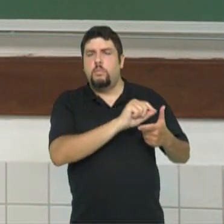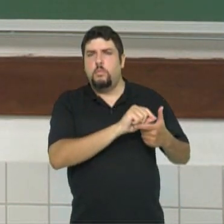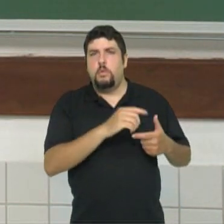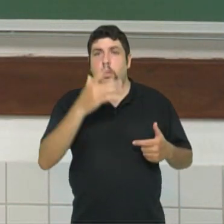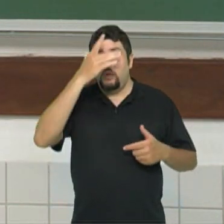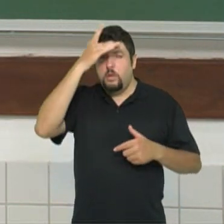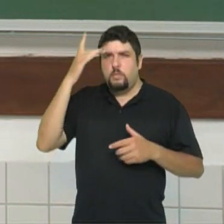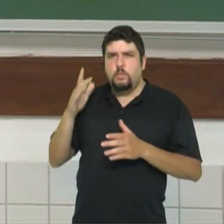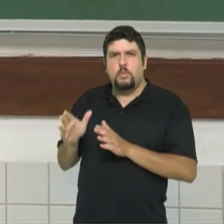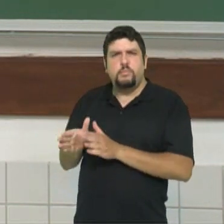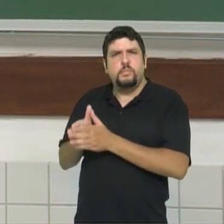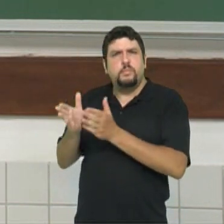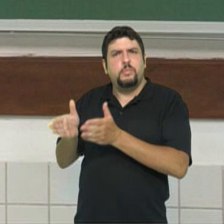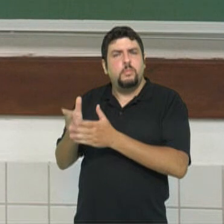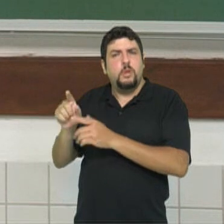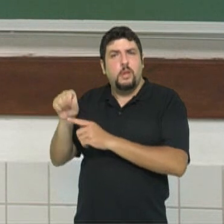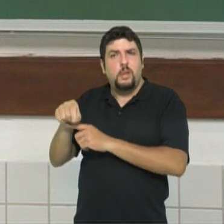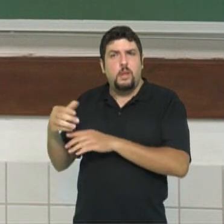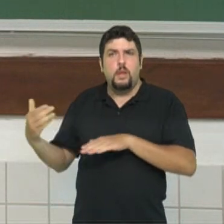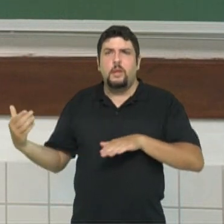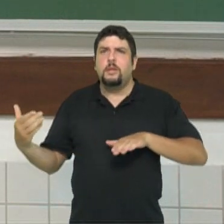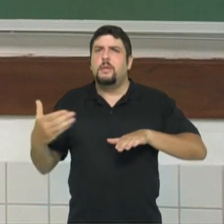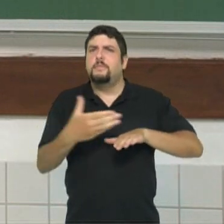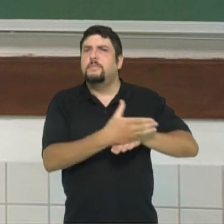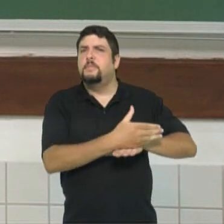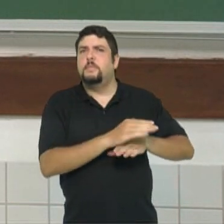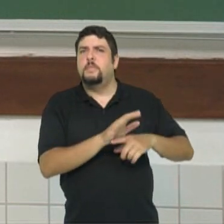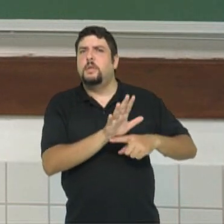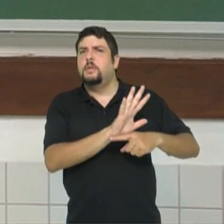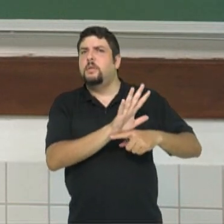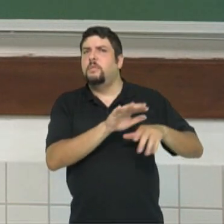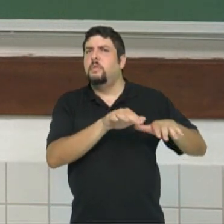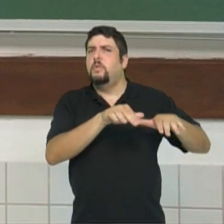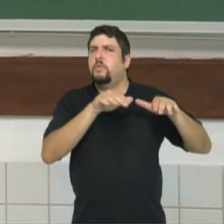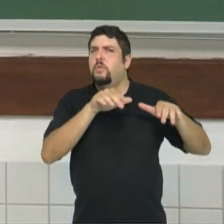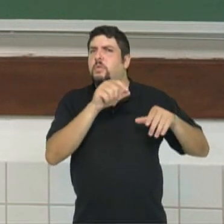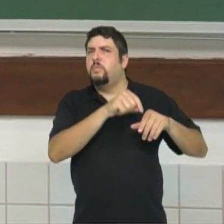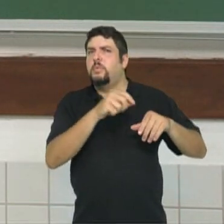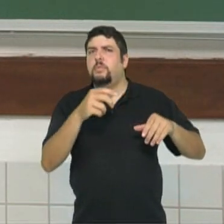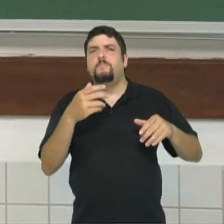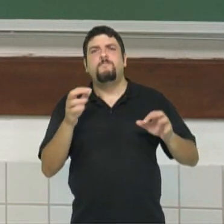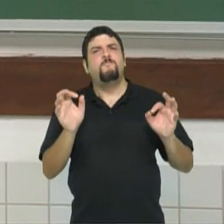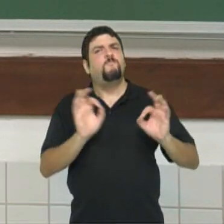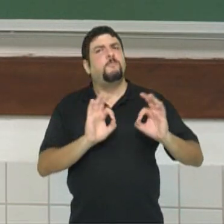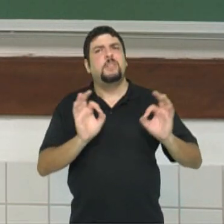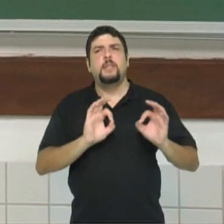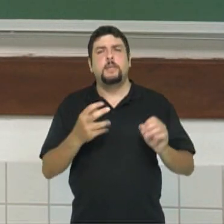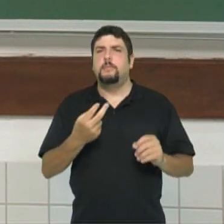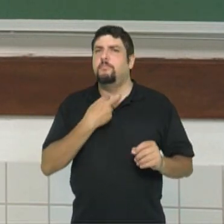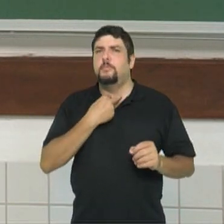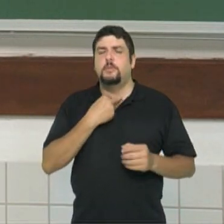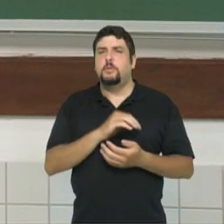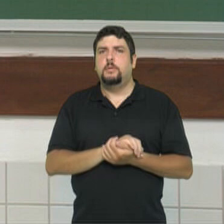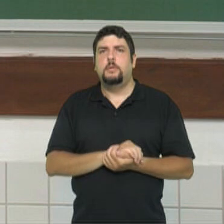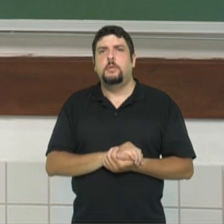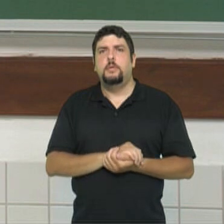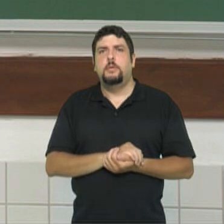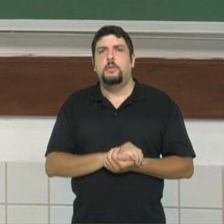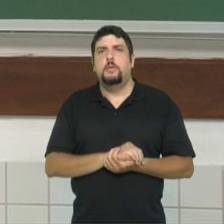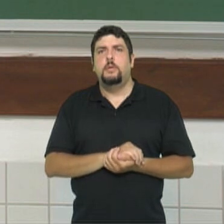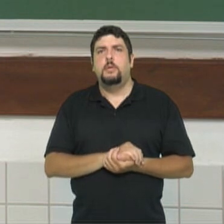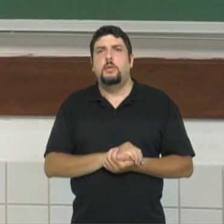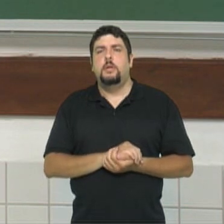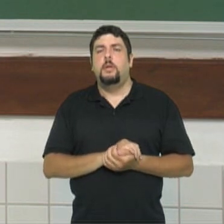baixa renda não têm acesso, o quê? À cultura, e neste caso, o cinema, que faz parte do tema da redação,